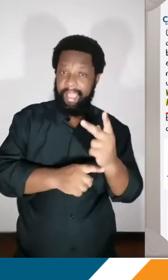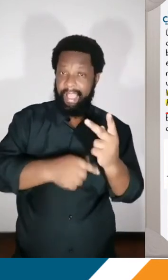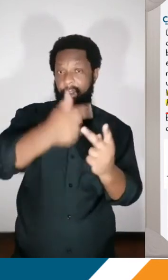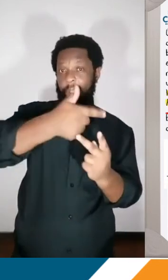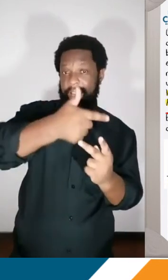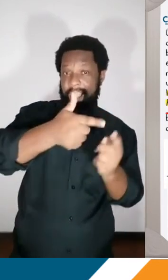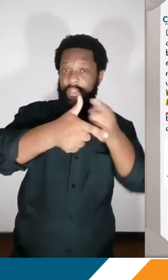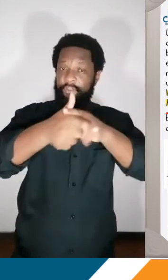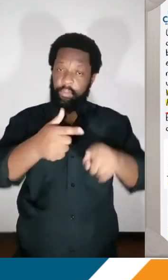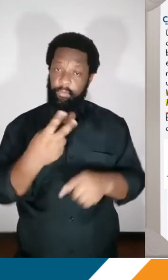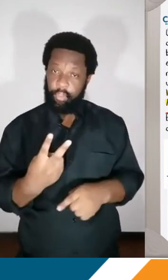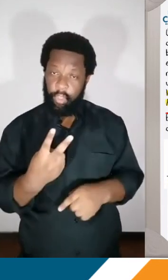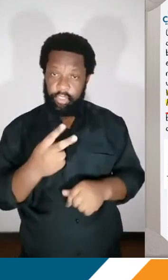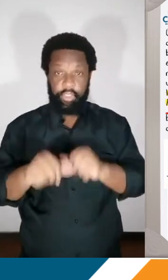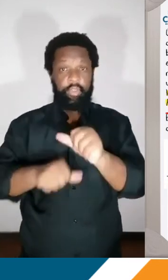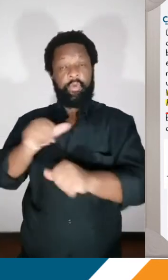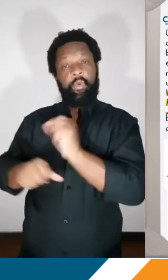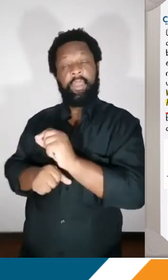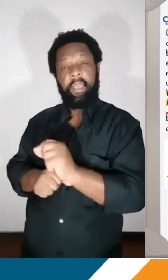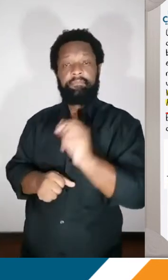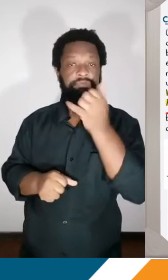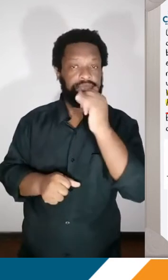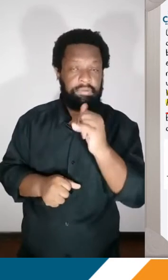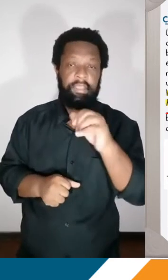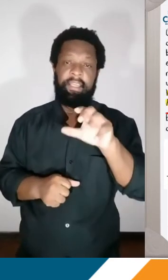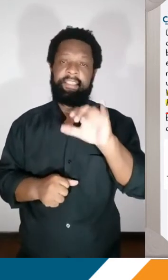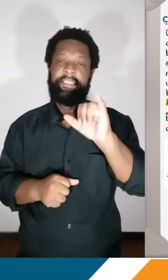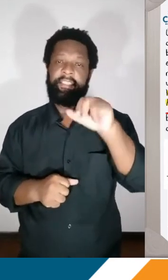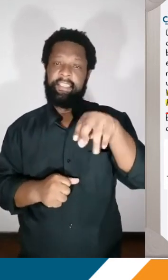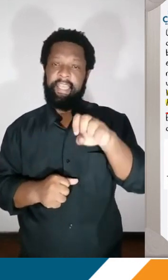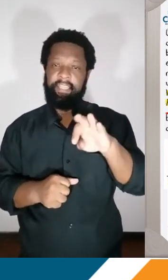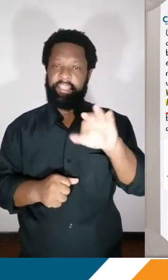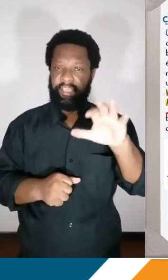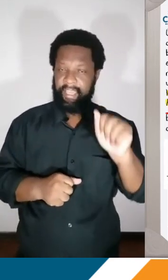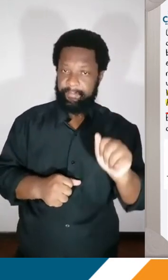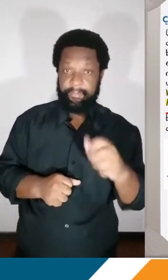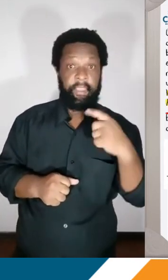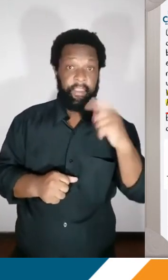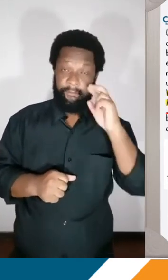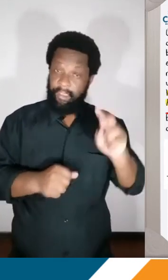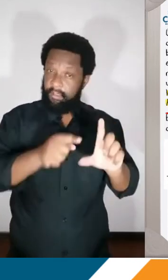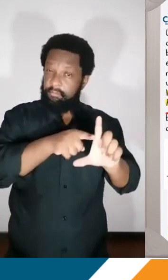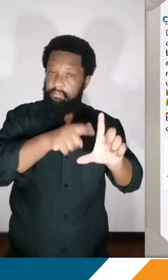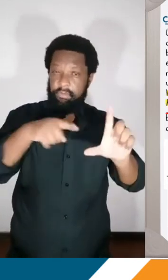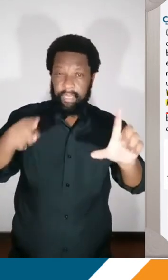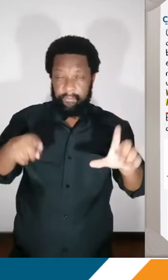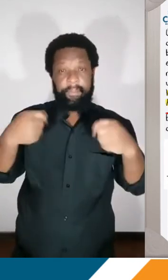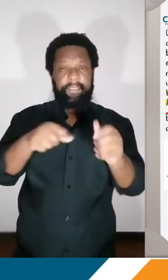quadrado dividido por 2, que vai se transformar em energia cinética. Então, no nosso gráfico, a gente vai ter que